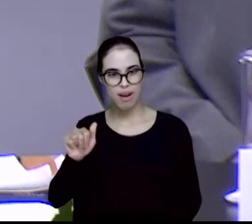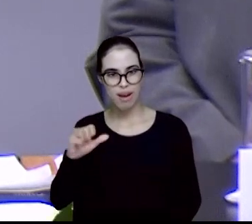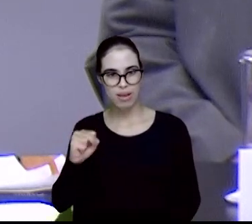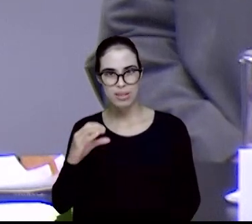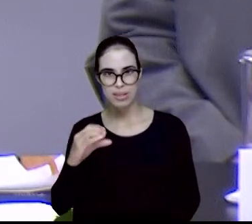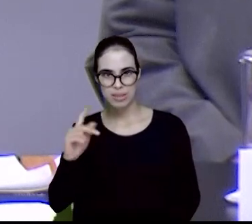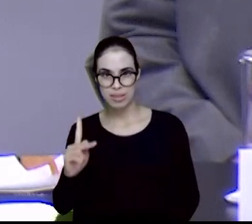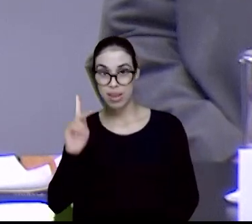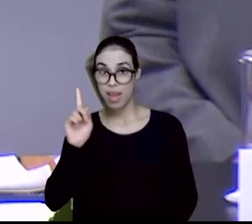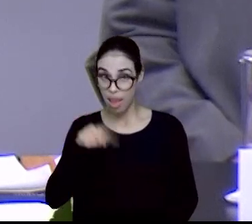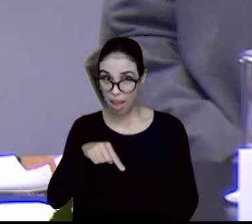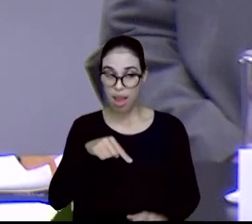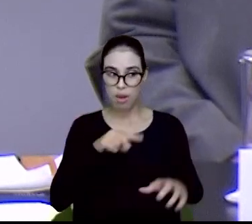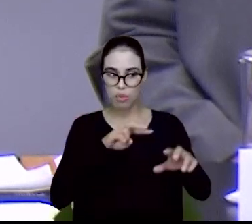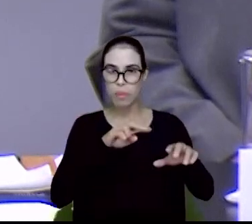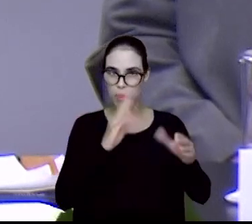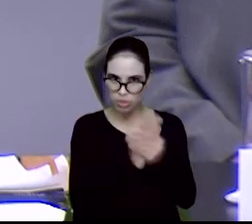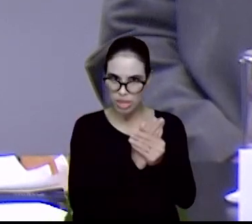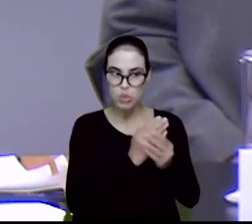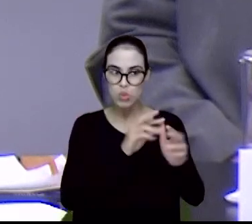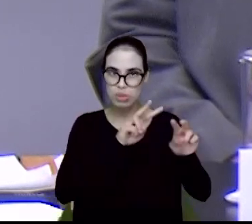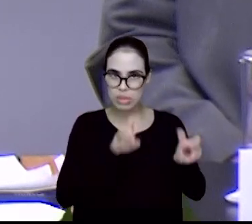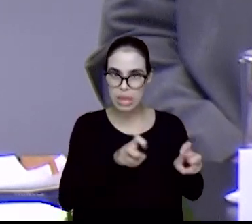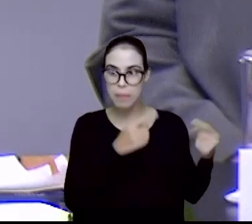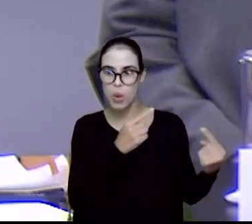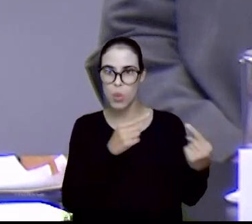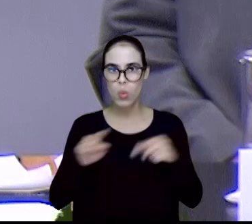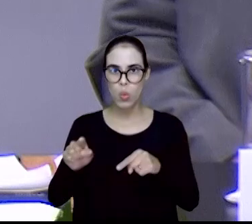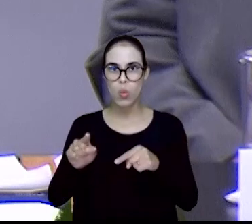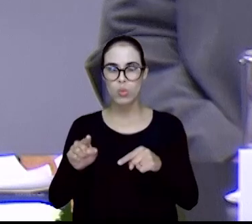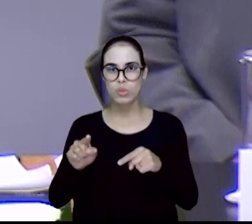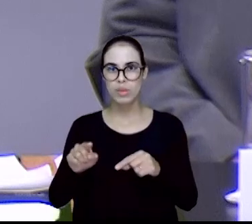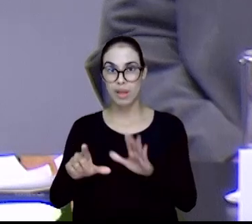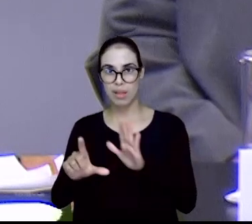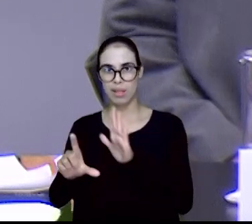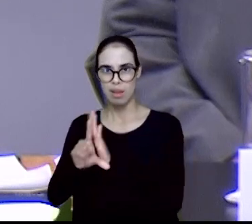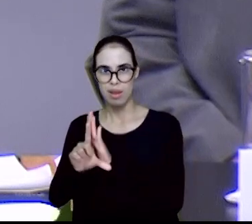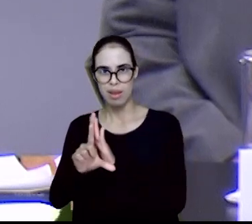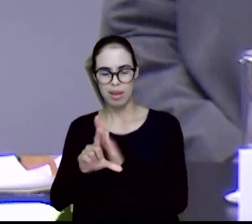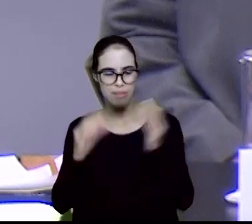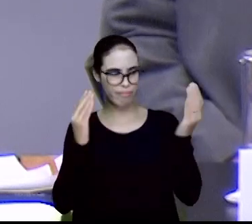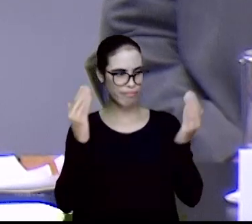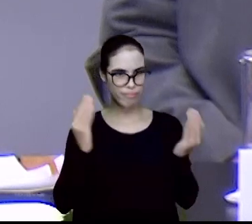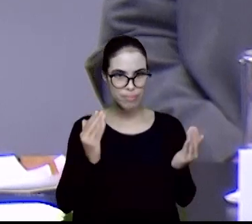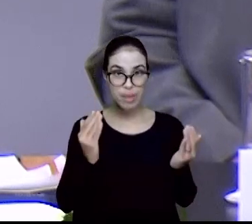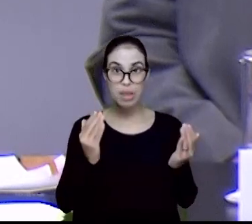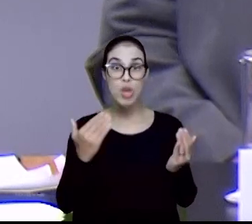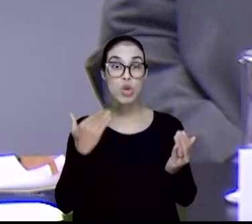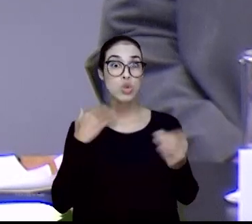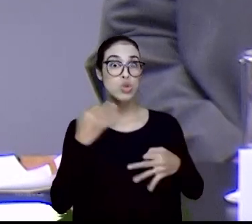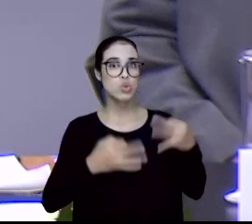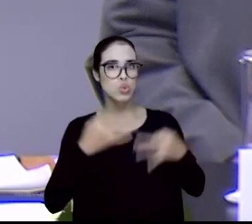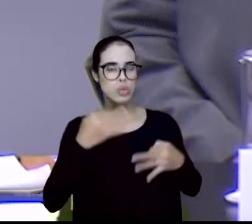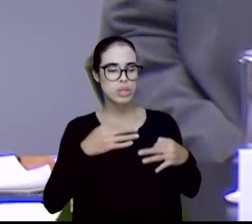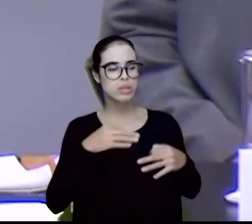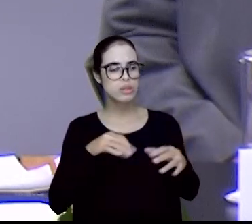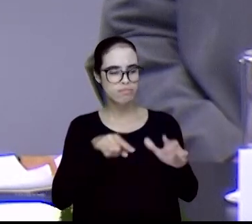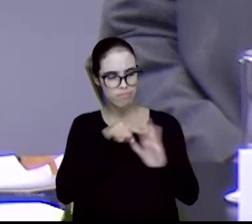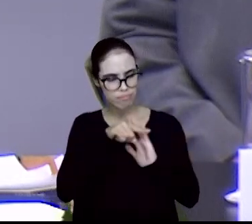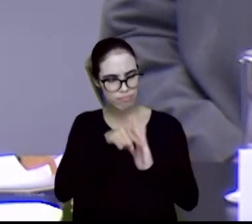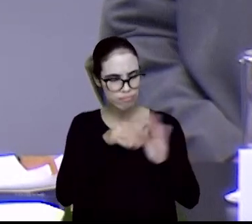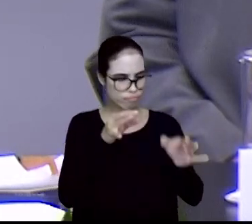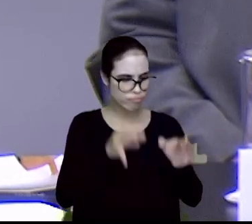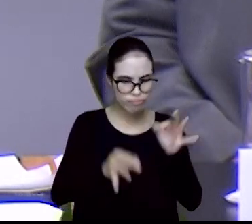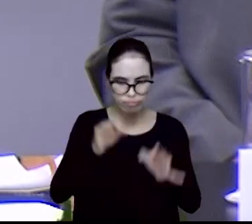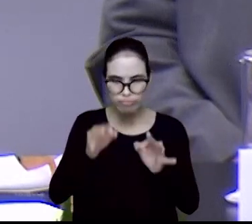público. E o ministro Teori Zavascki propôs a seguinte tese: